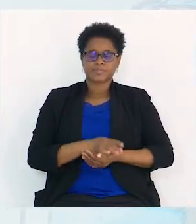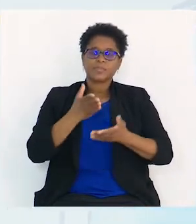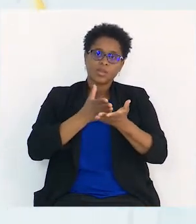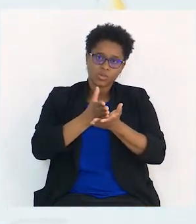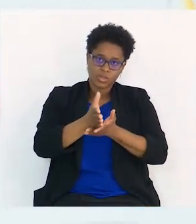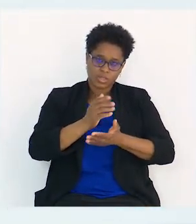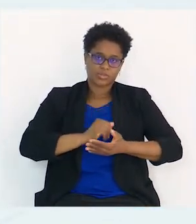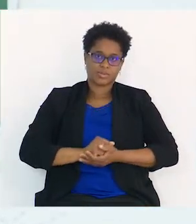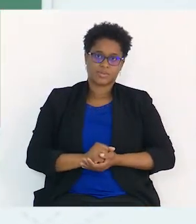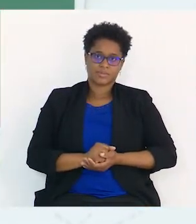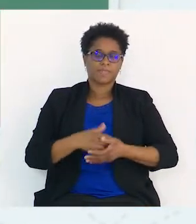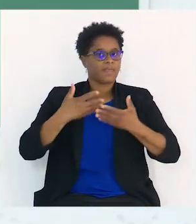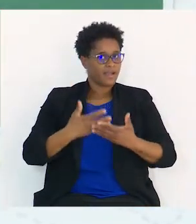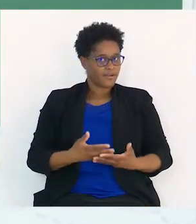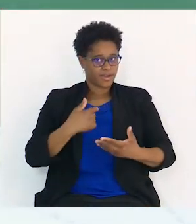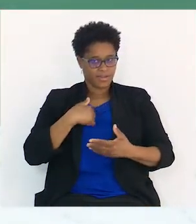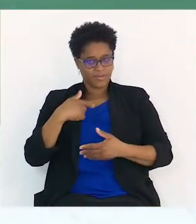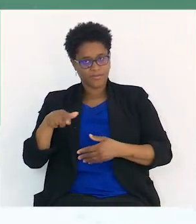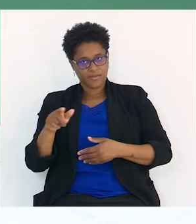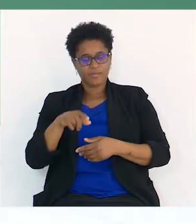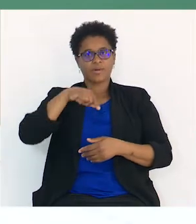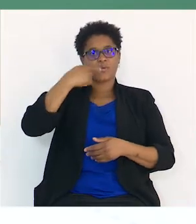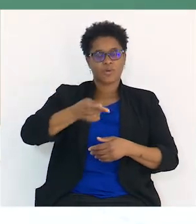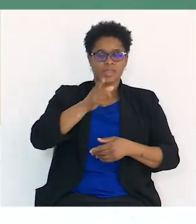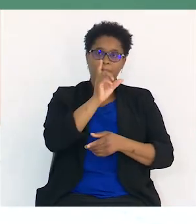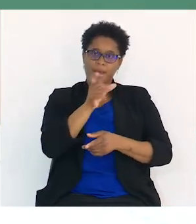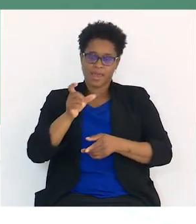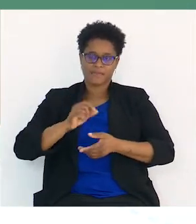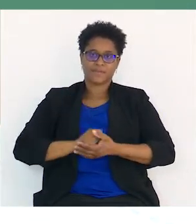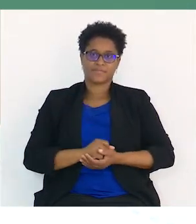Continuando, agora vou para outra palavra.